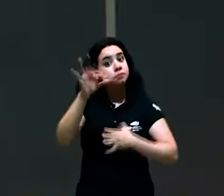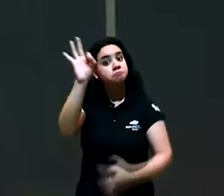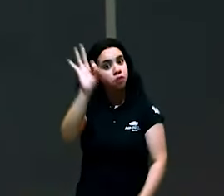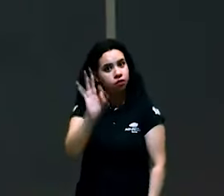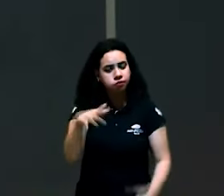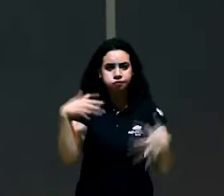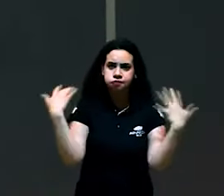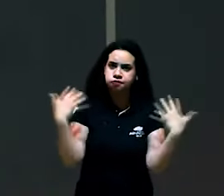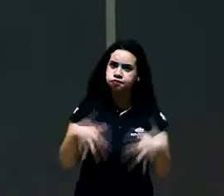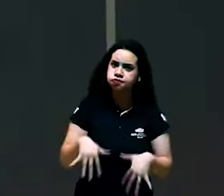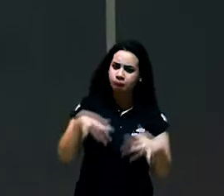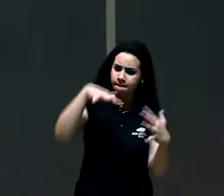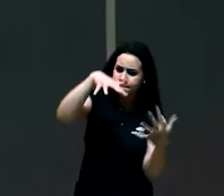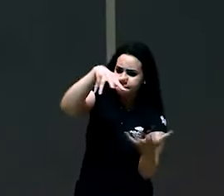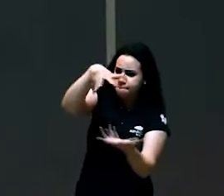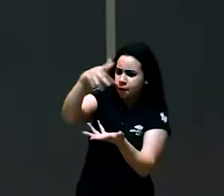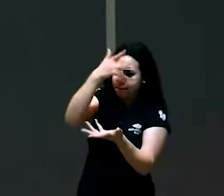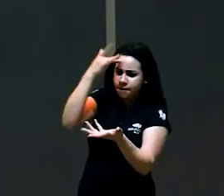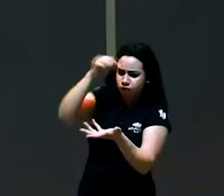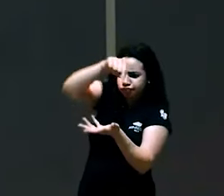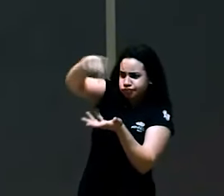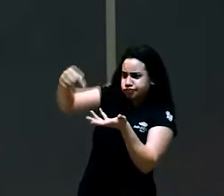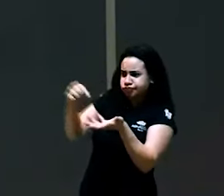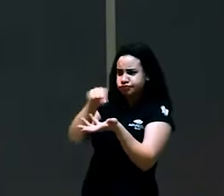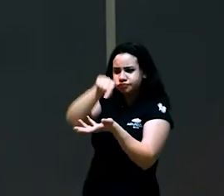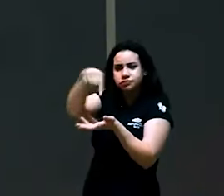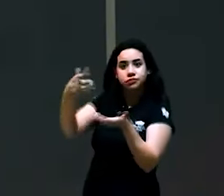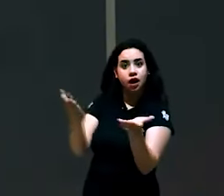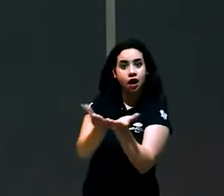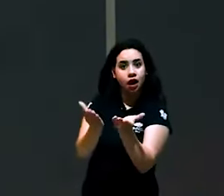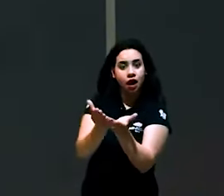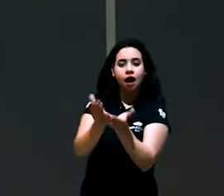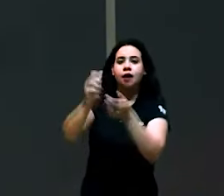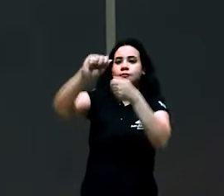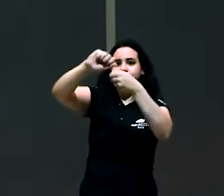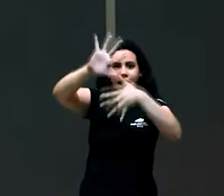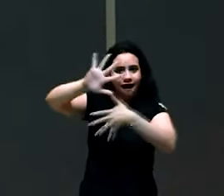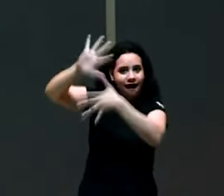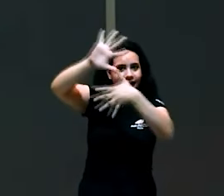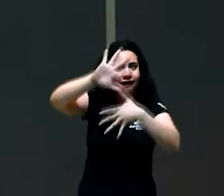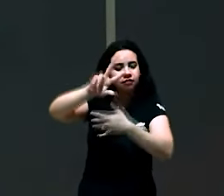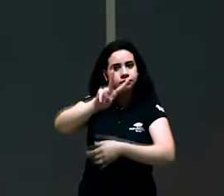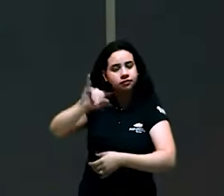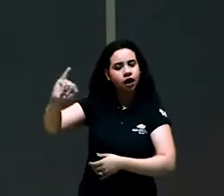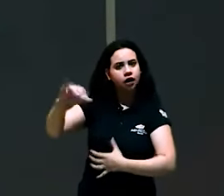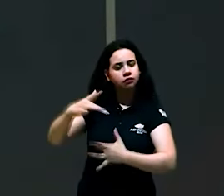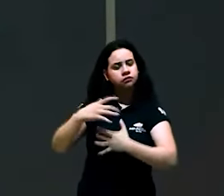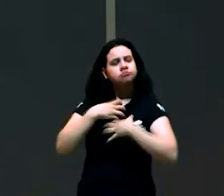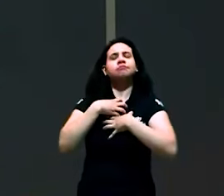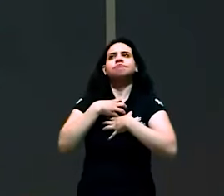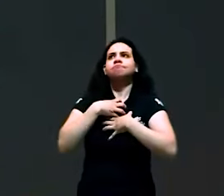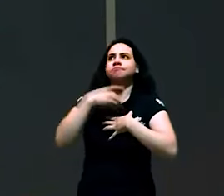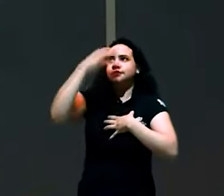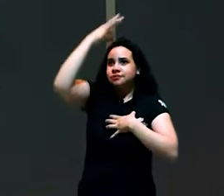47% do mundo evangélico nos continentes, nos países, serão tocados pela pessoa